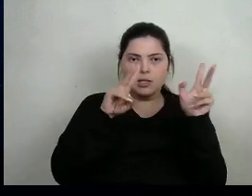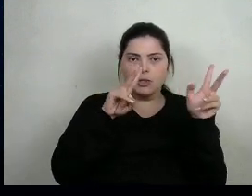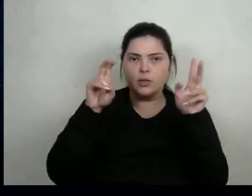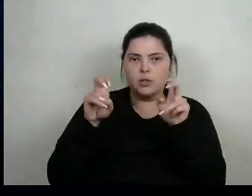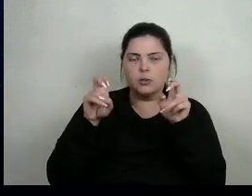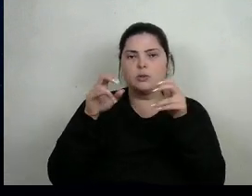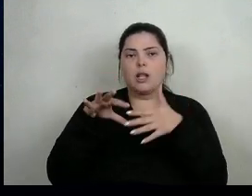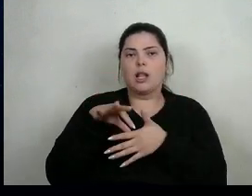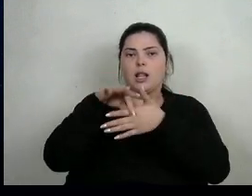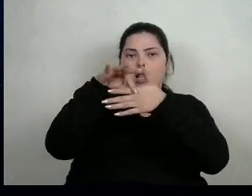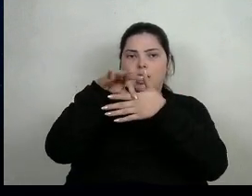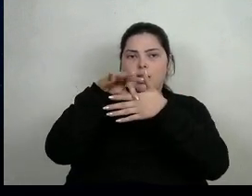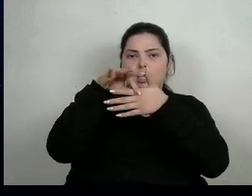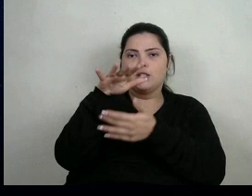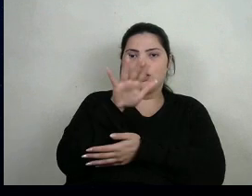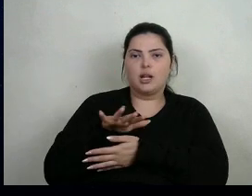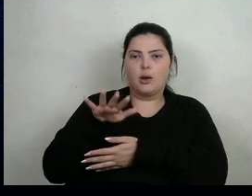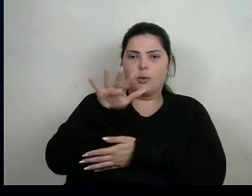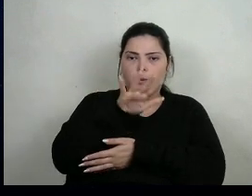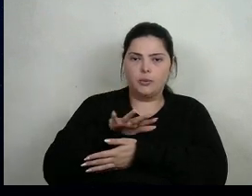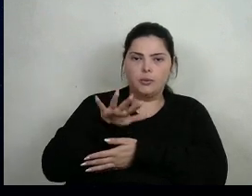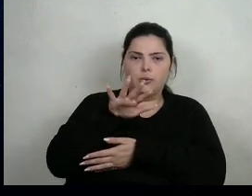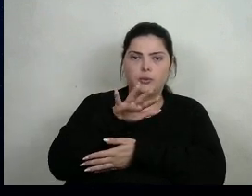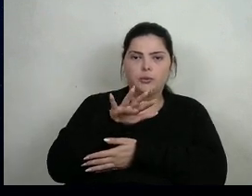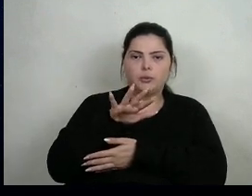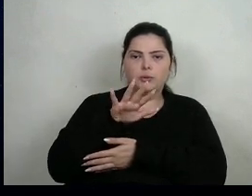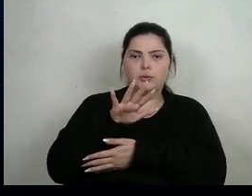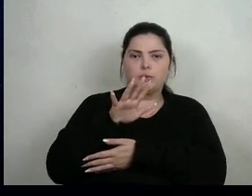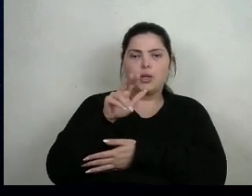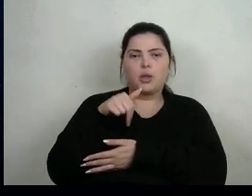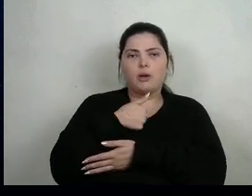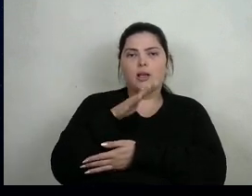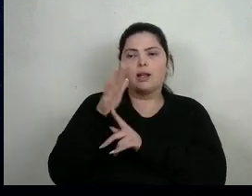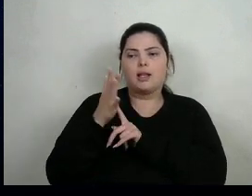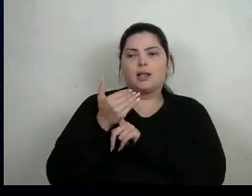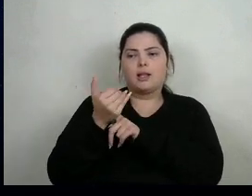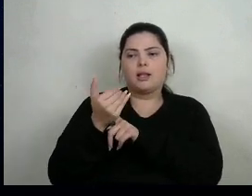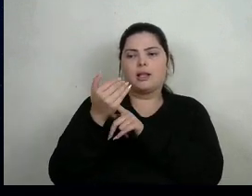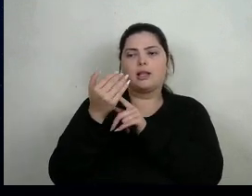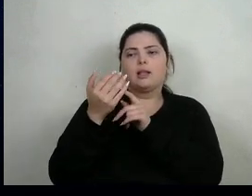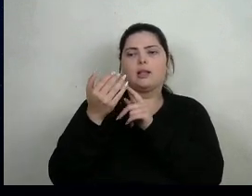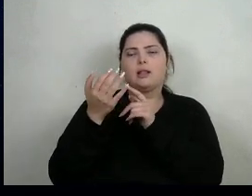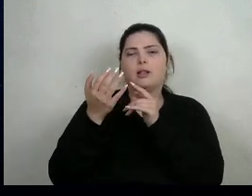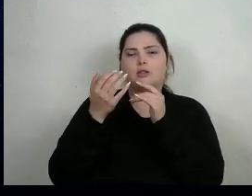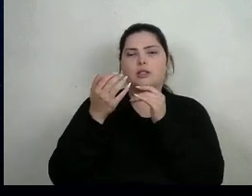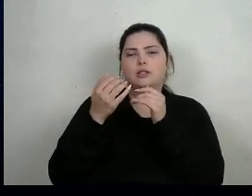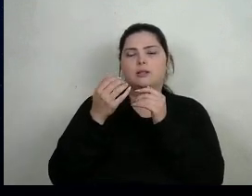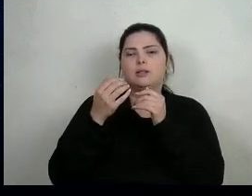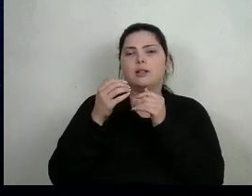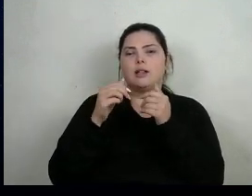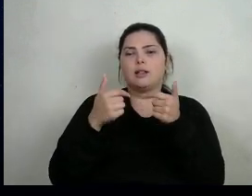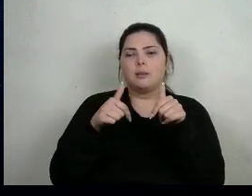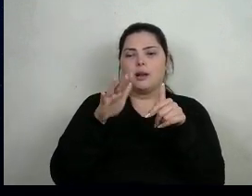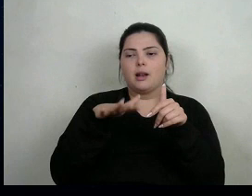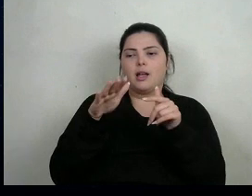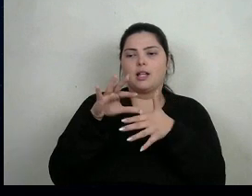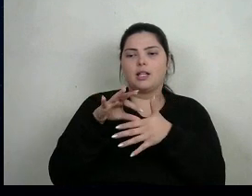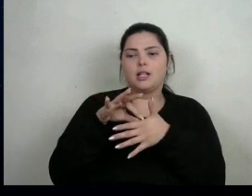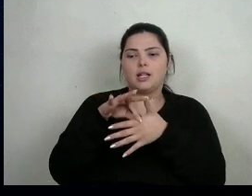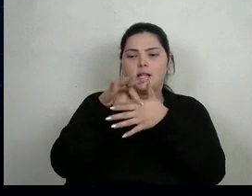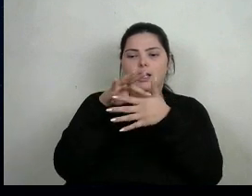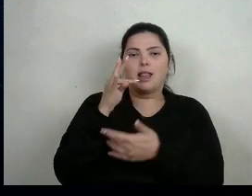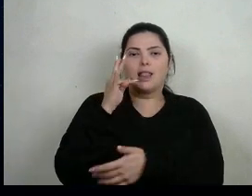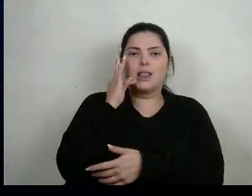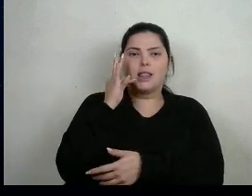de uma maneira geral e para a gente da área de TI e para quem está numa posição de liderança técnica esse assunto